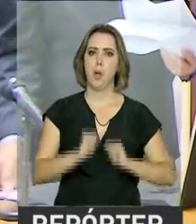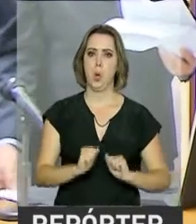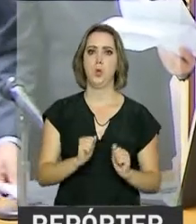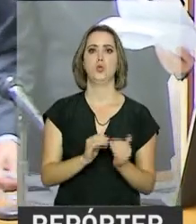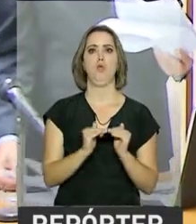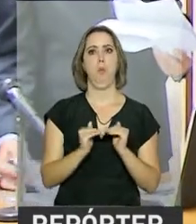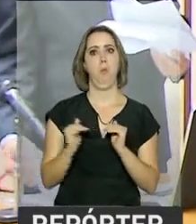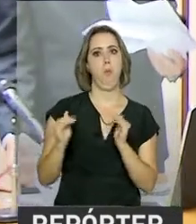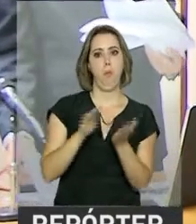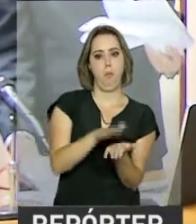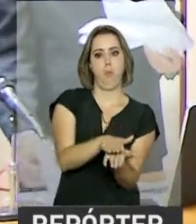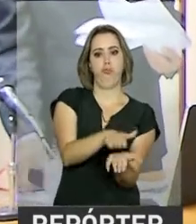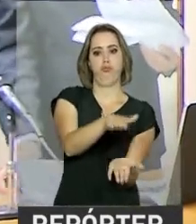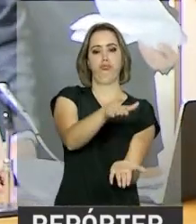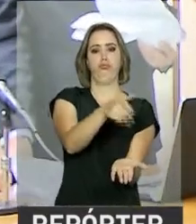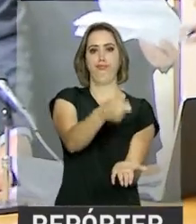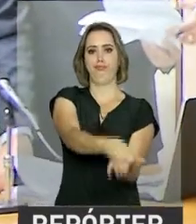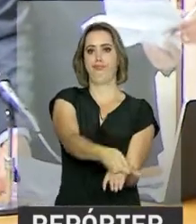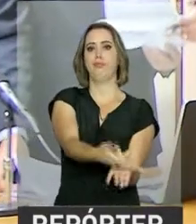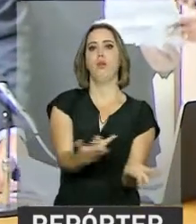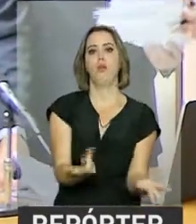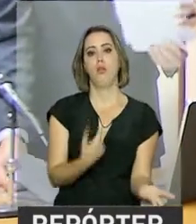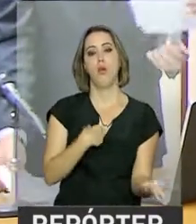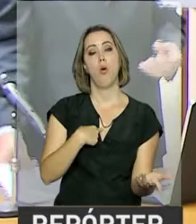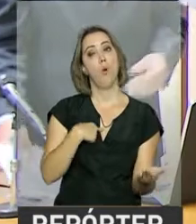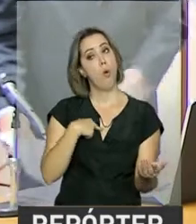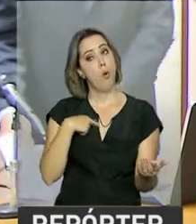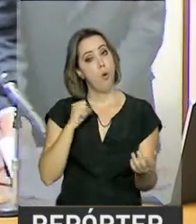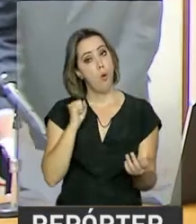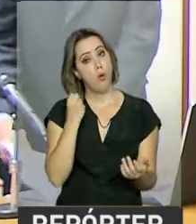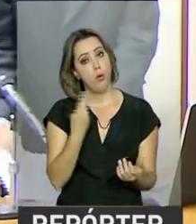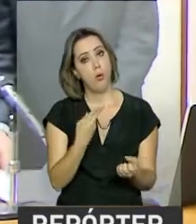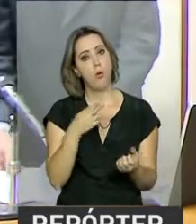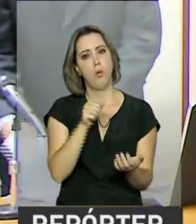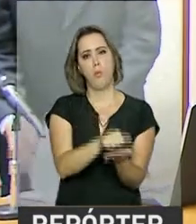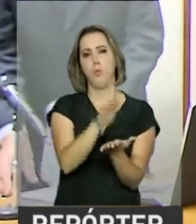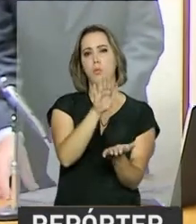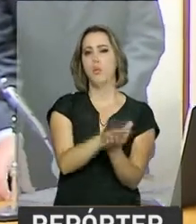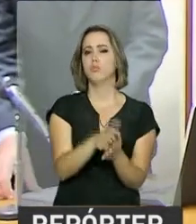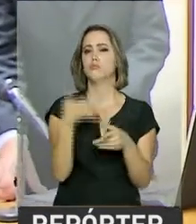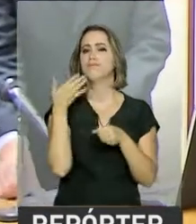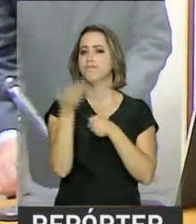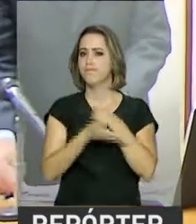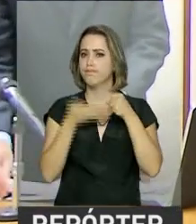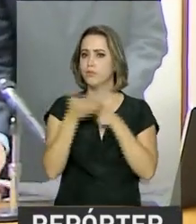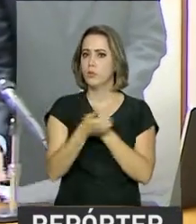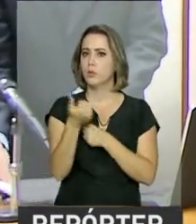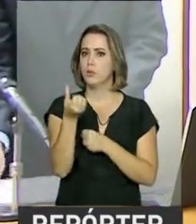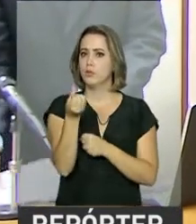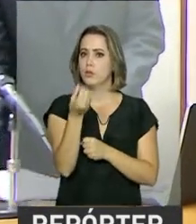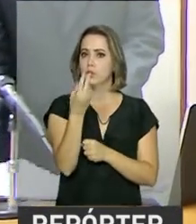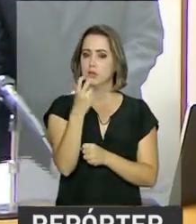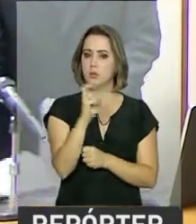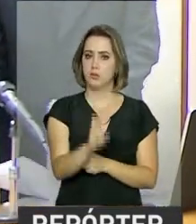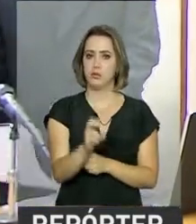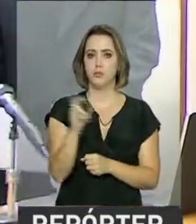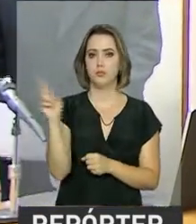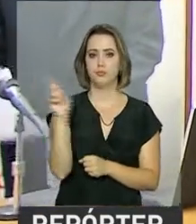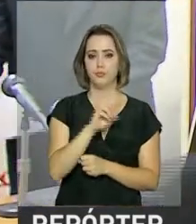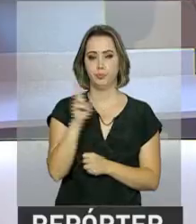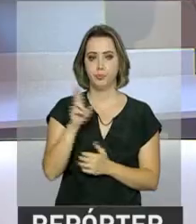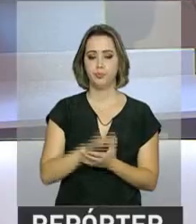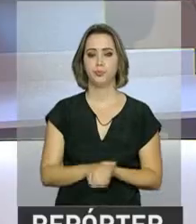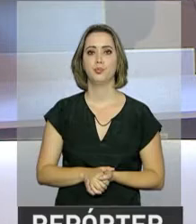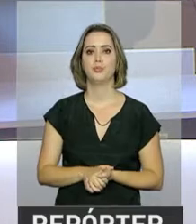e uma multa mínima mesmo para quem não tem imposto a pagar, é de R$